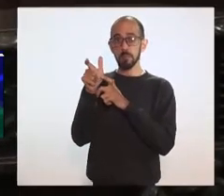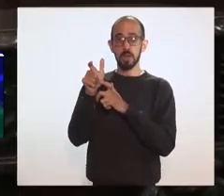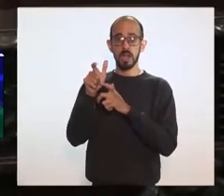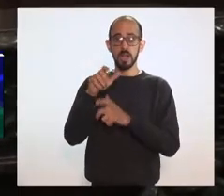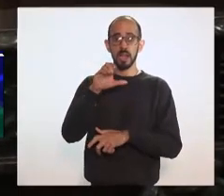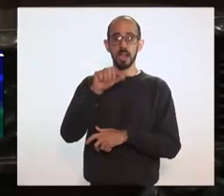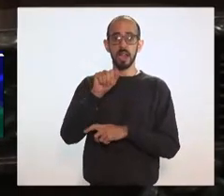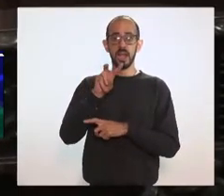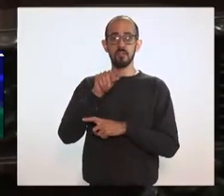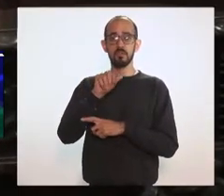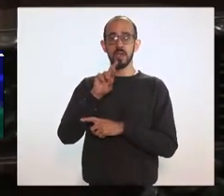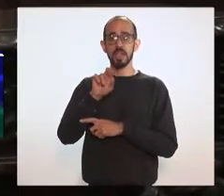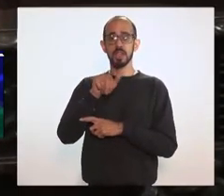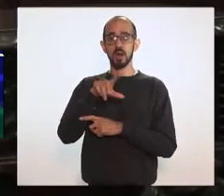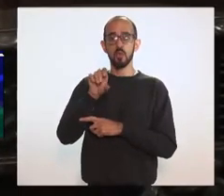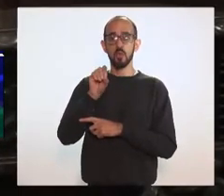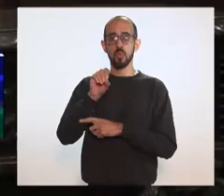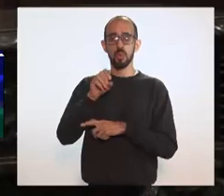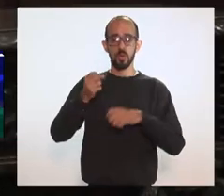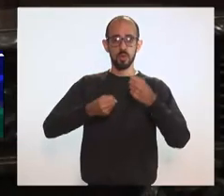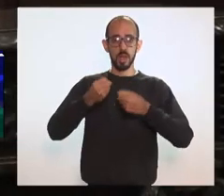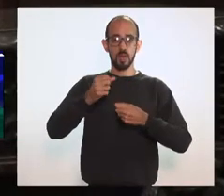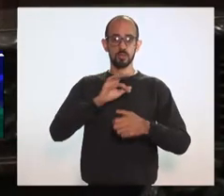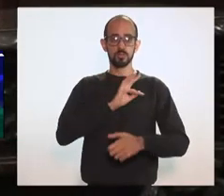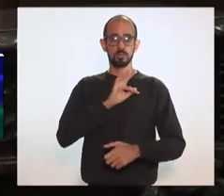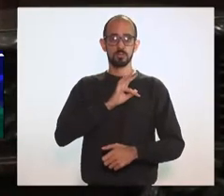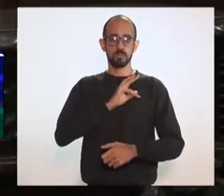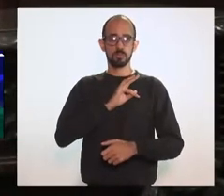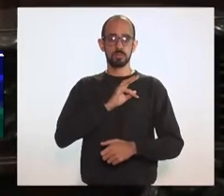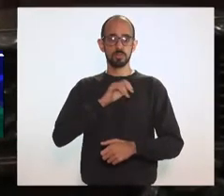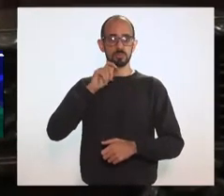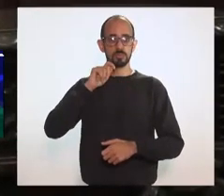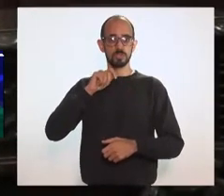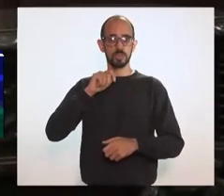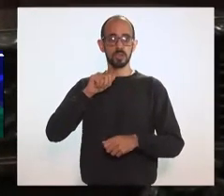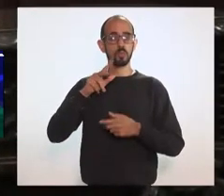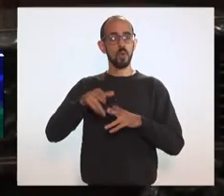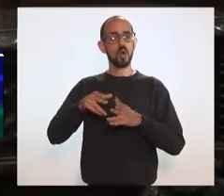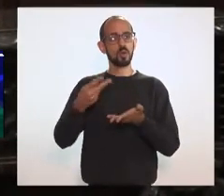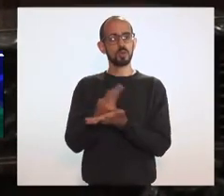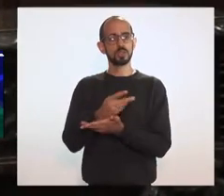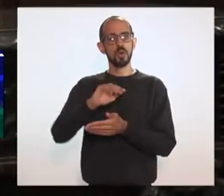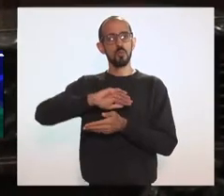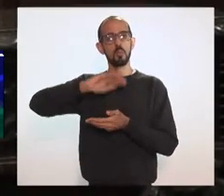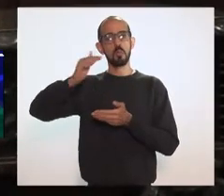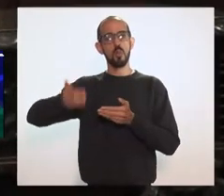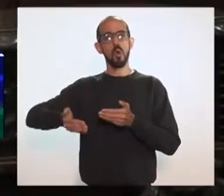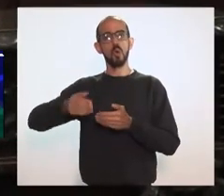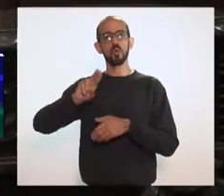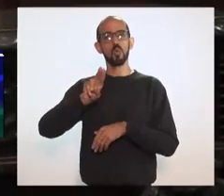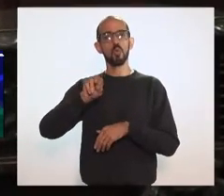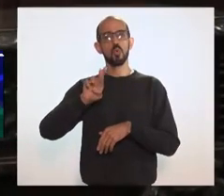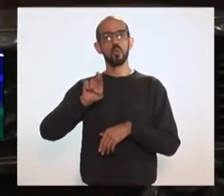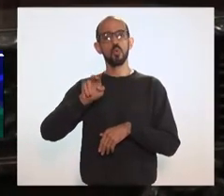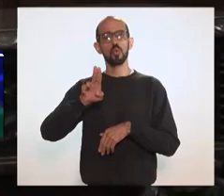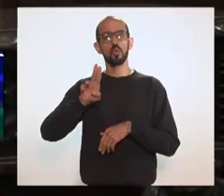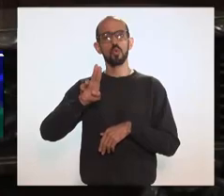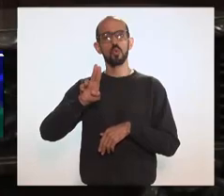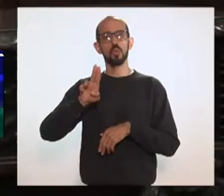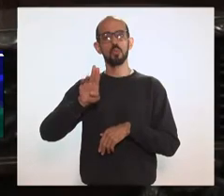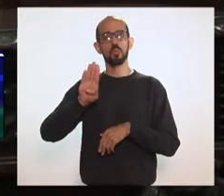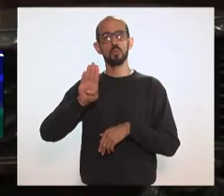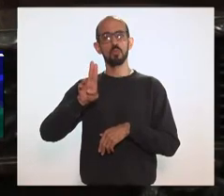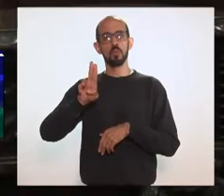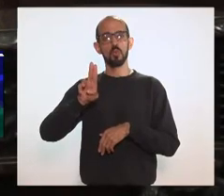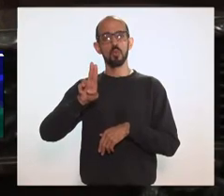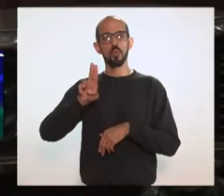caveirão invadindo a casa das pessoas, como aconteceu no Morro do Urubu. Essa favela está padecendo, sem arroz,